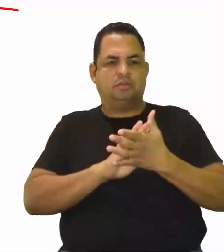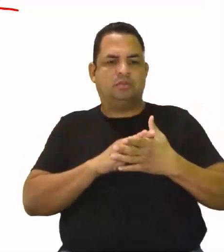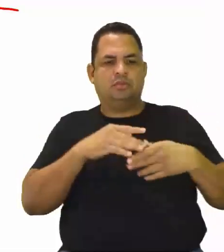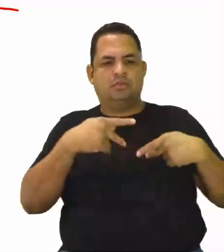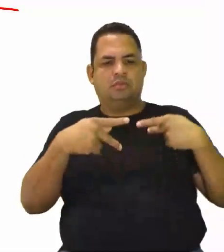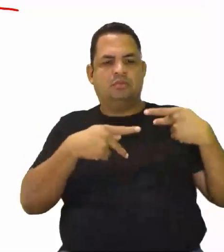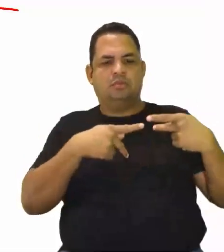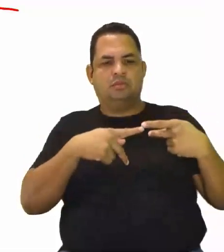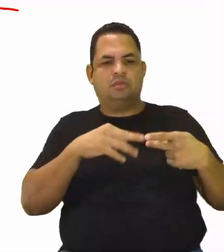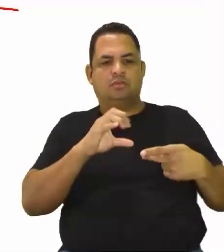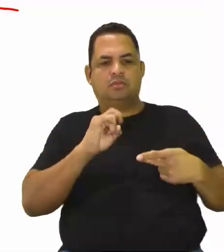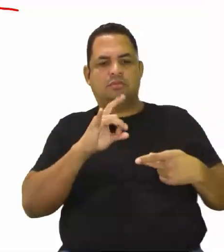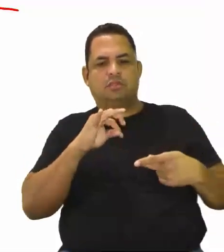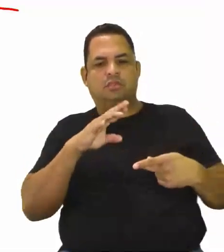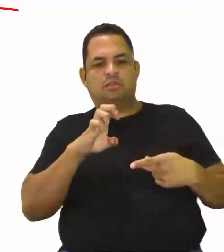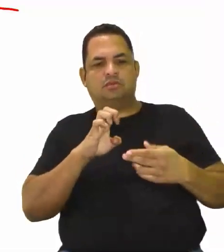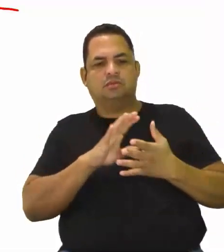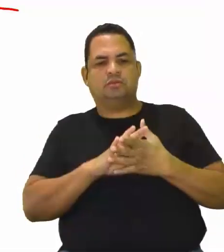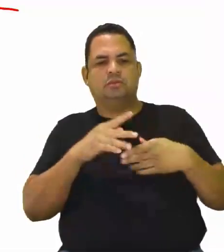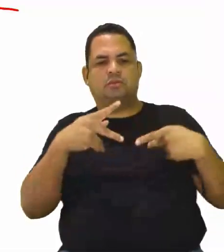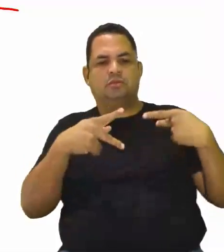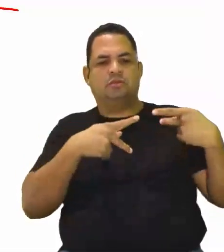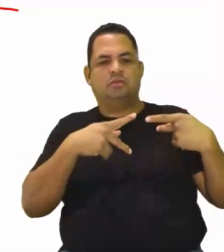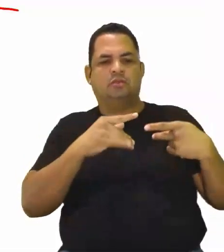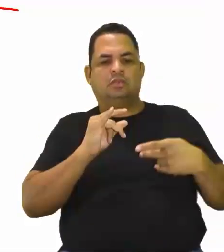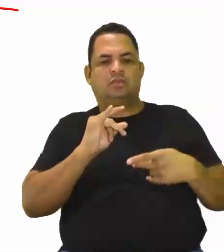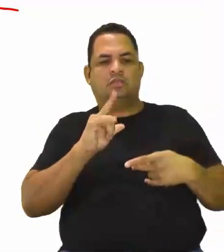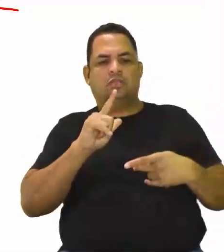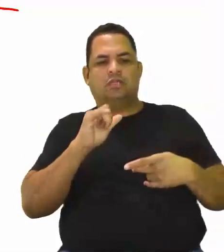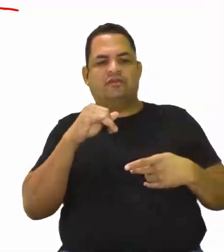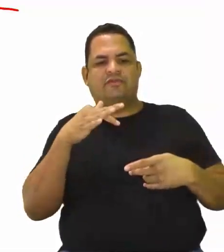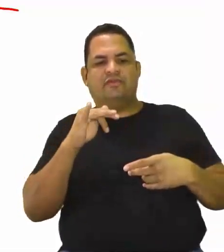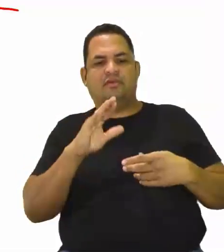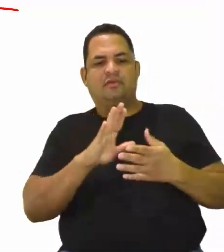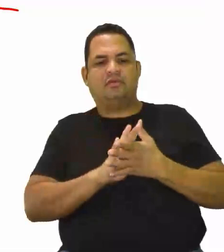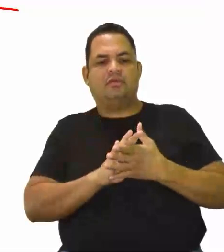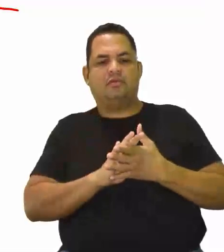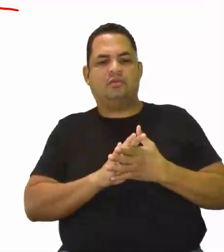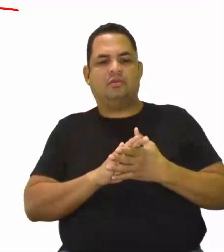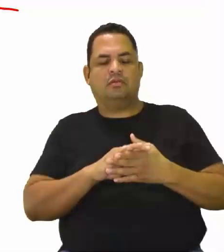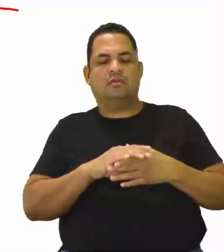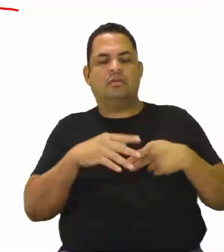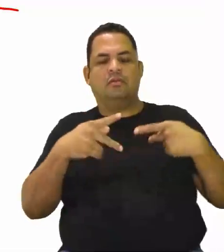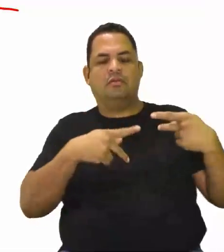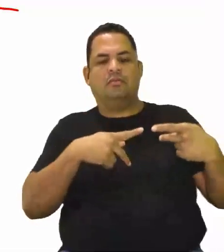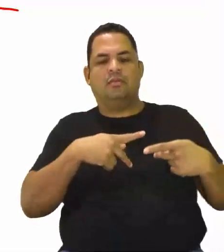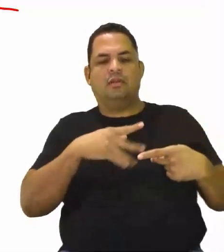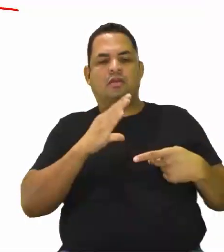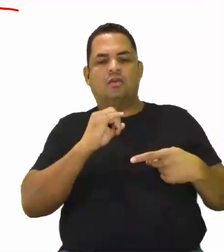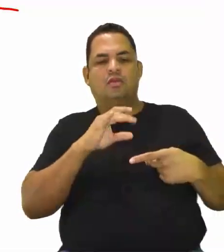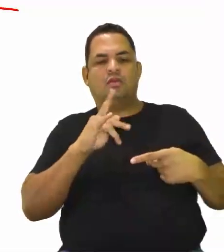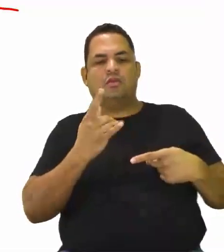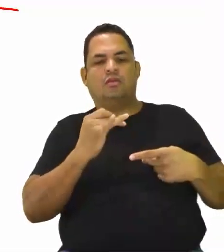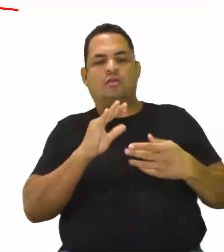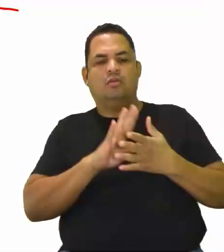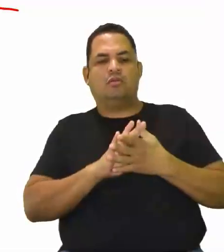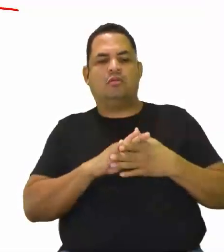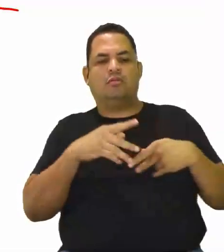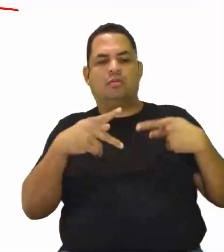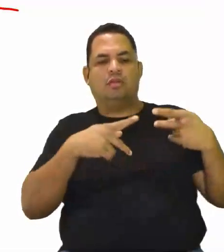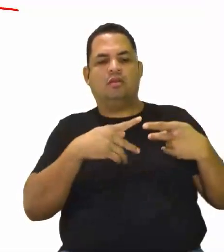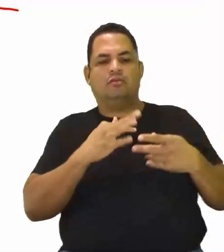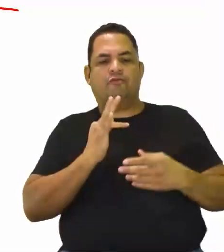Plano SALT? Plano Leifer? Plano Coe? Plano